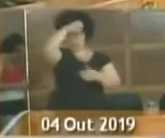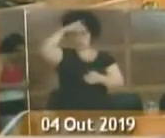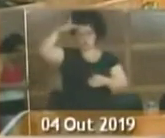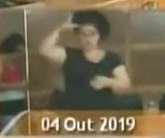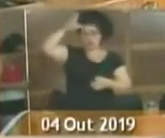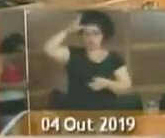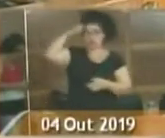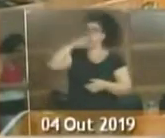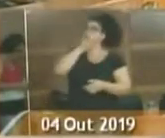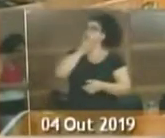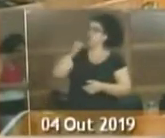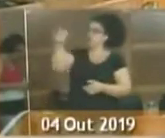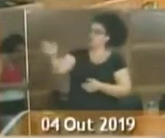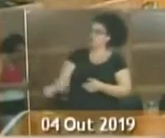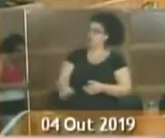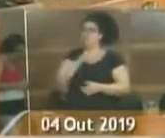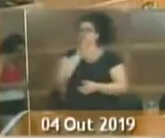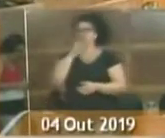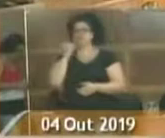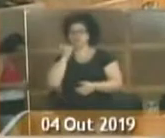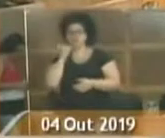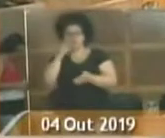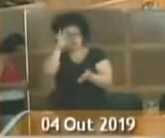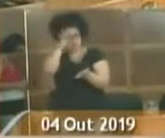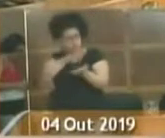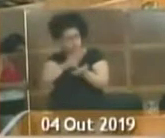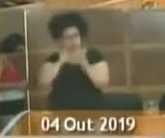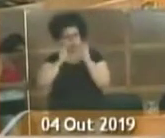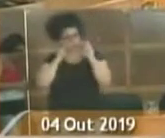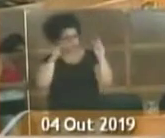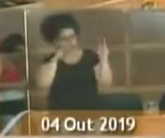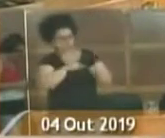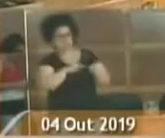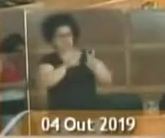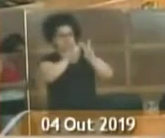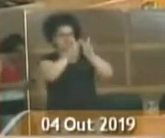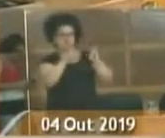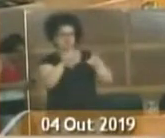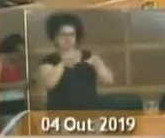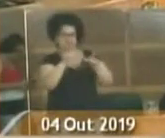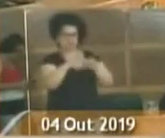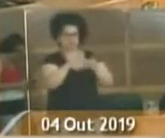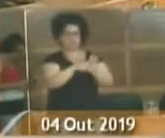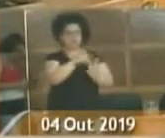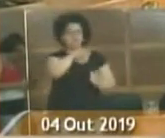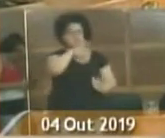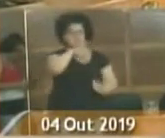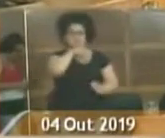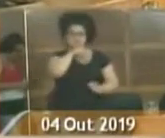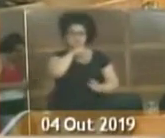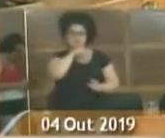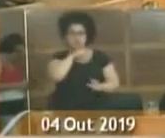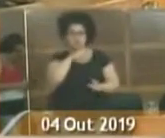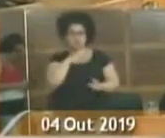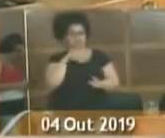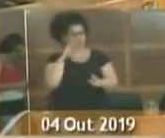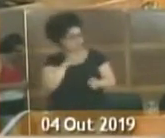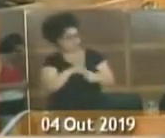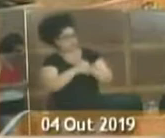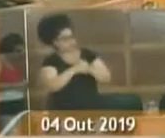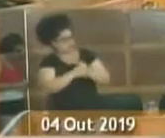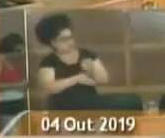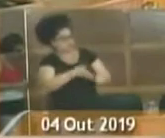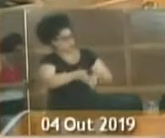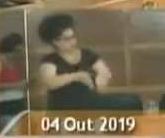olhar, um verdadeiro olhar político para essa causa. Porque passa prefeito,